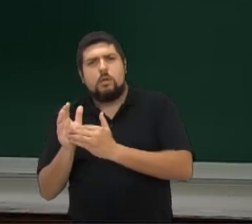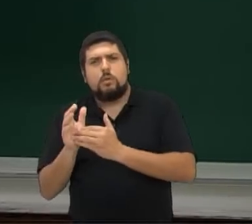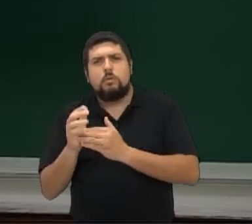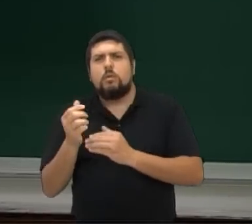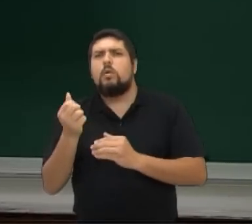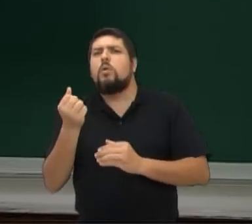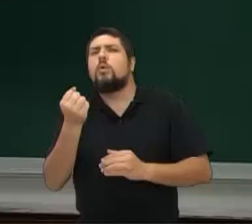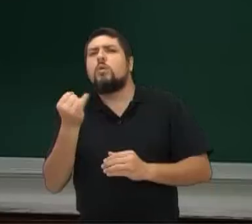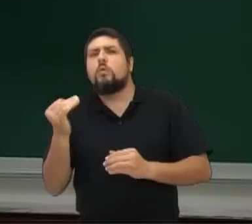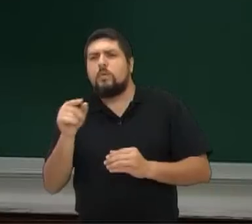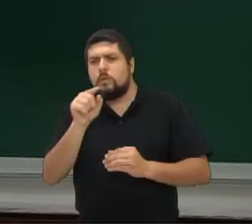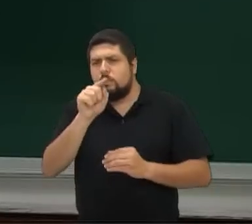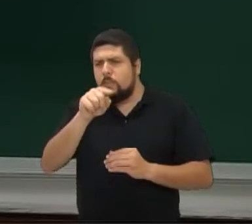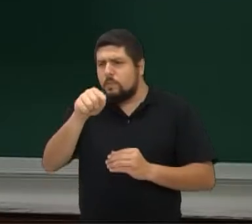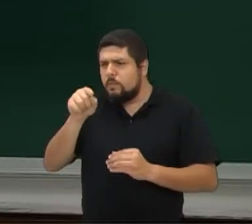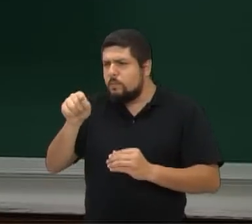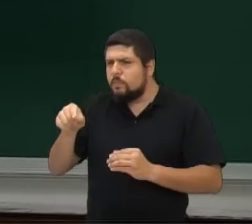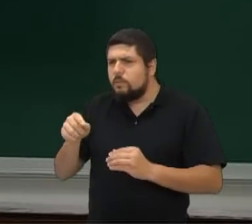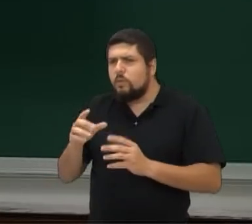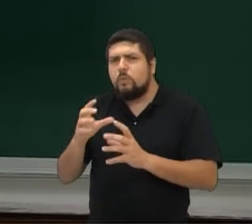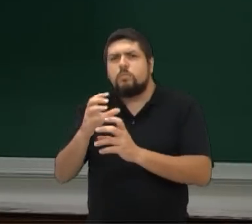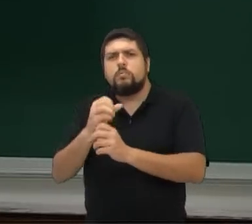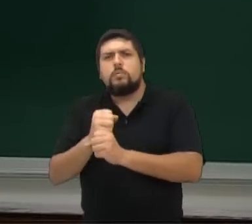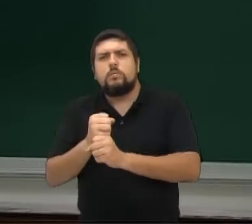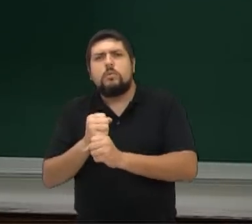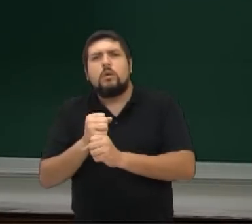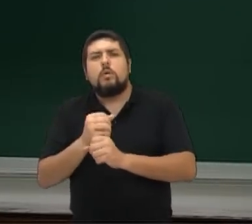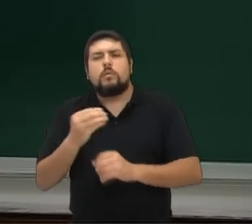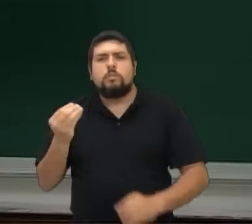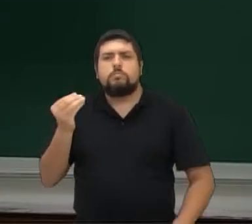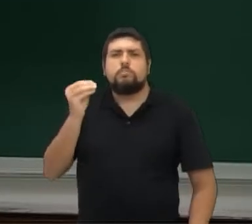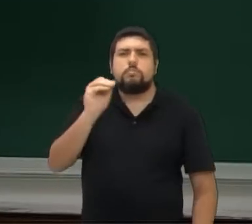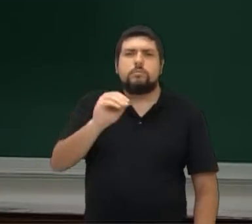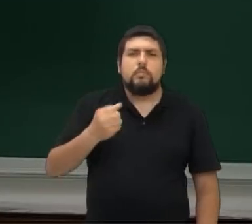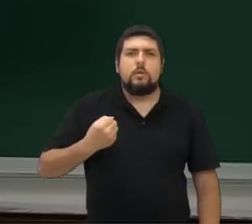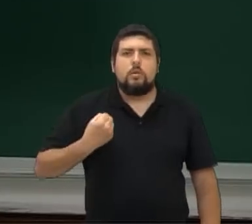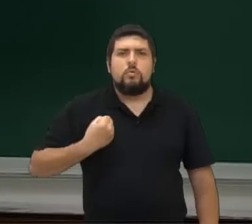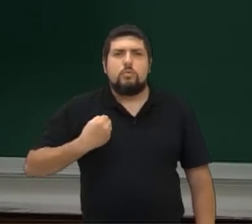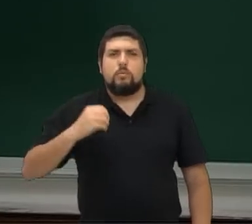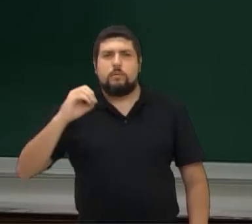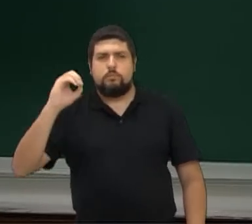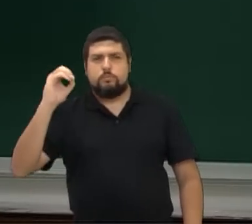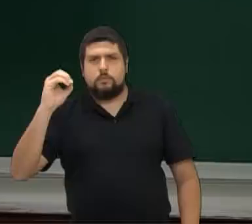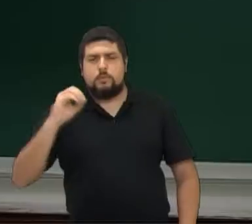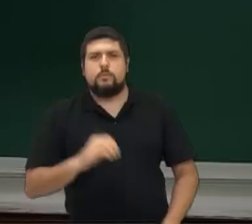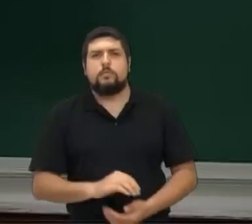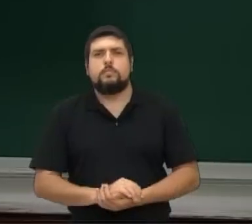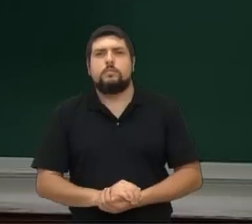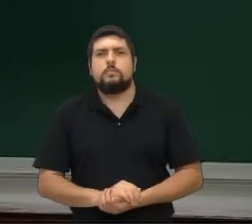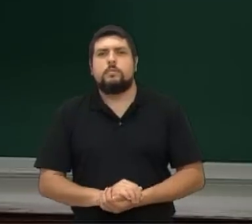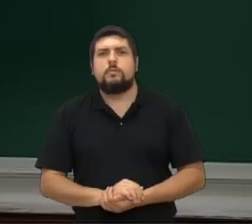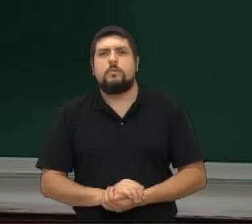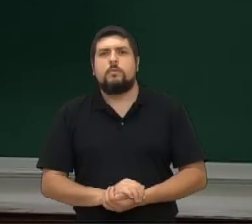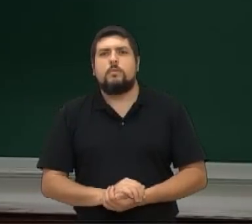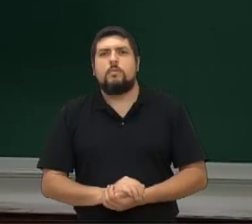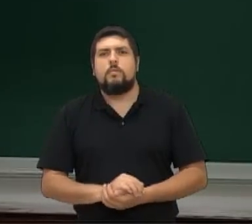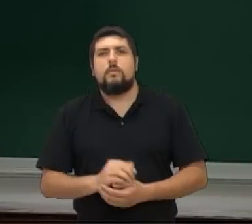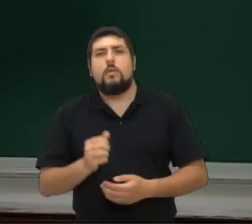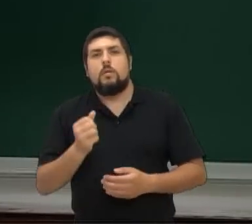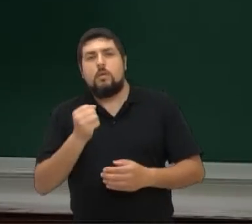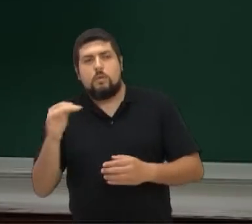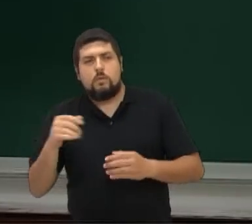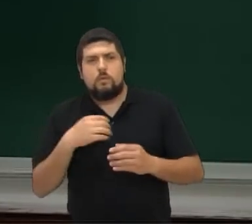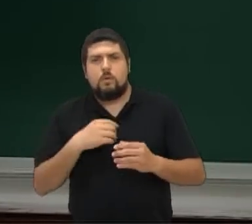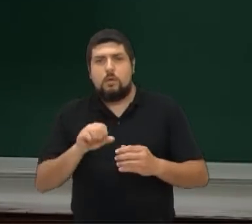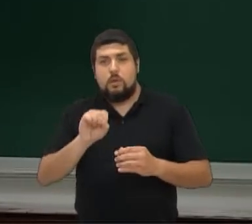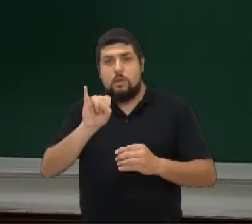vai escrever aqui a medida em grau. Você vai escrever aqui a medida em grau, quantos graus o